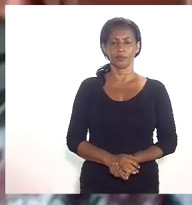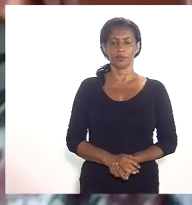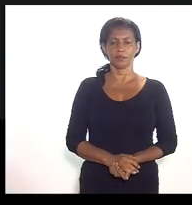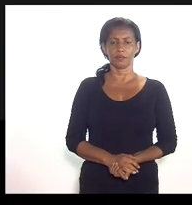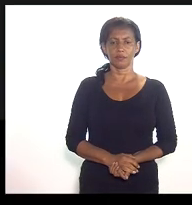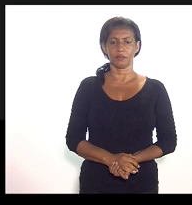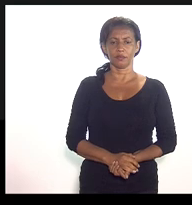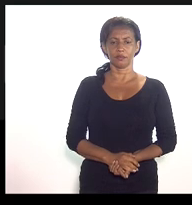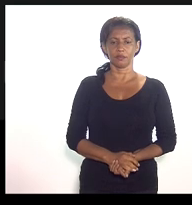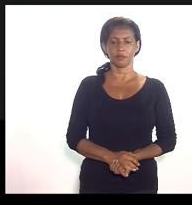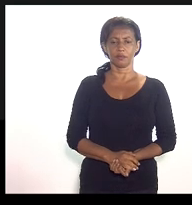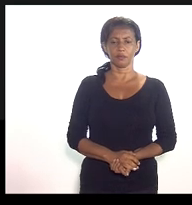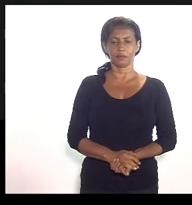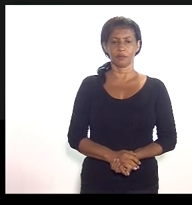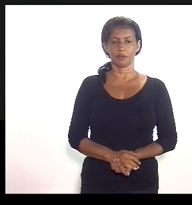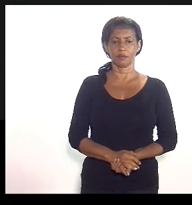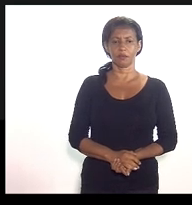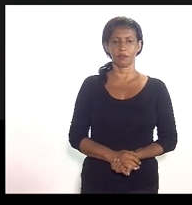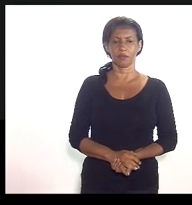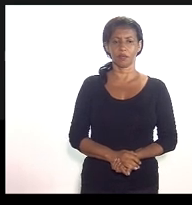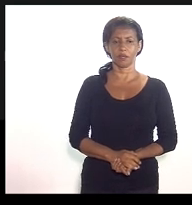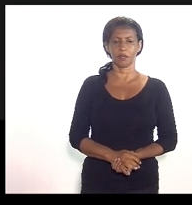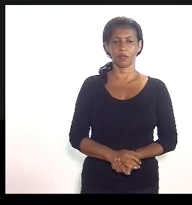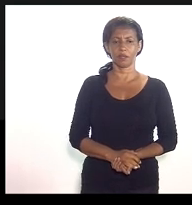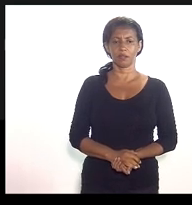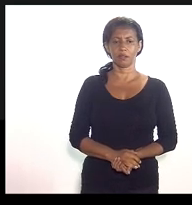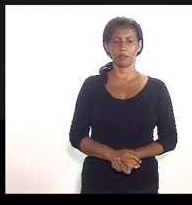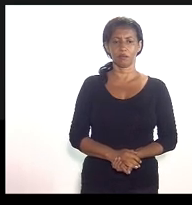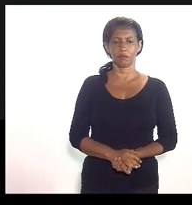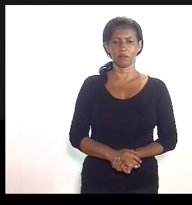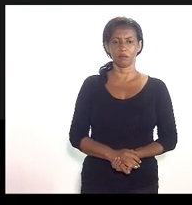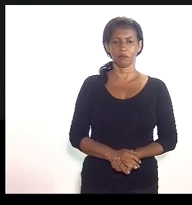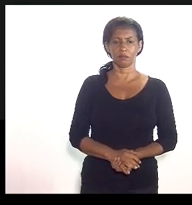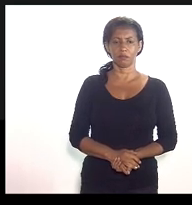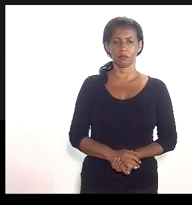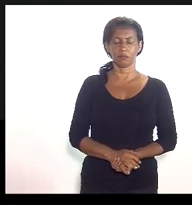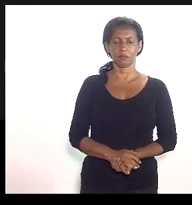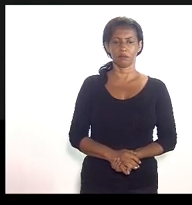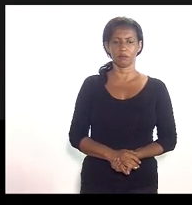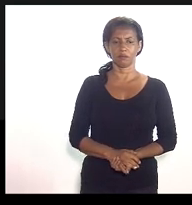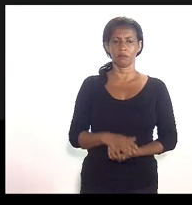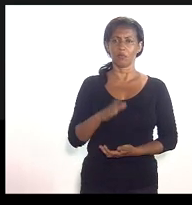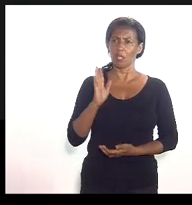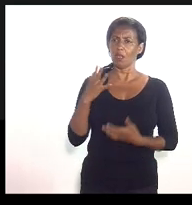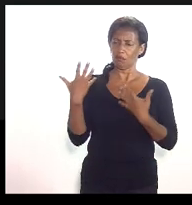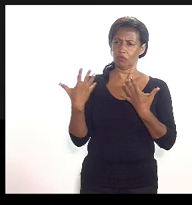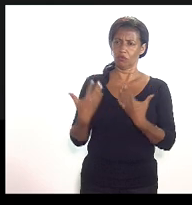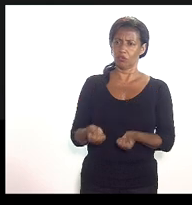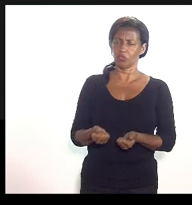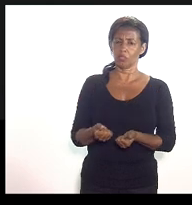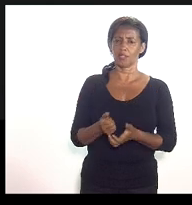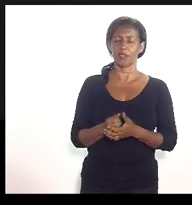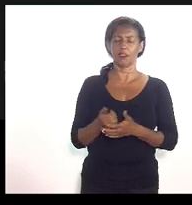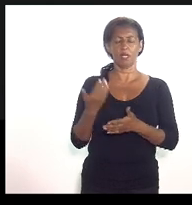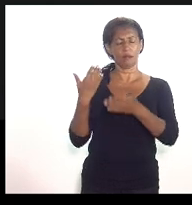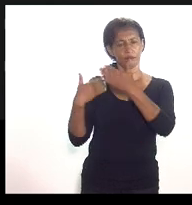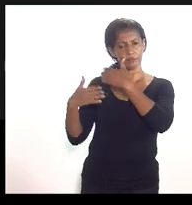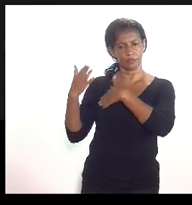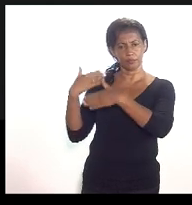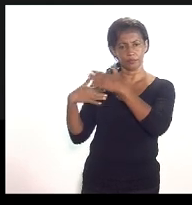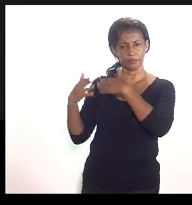Favorável. Paulo. Deputado, favorável. Nossa paixão. Eu já votei favorável anteriormente à